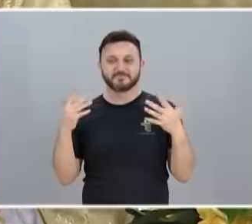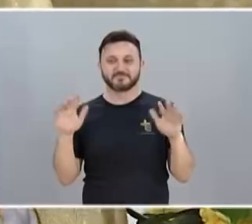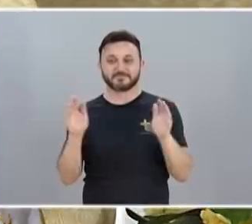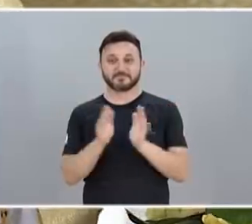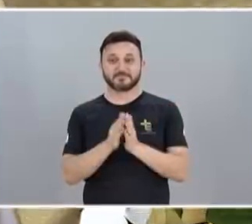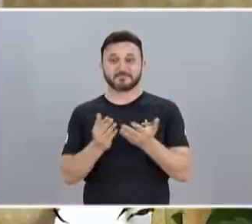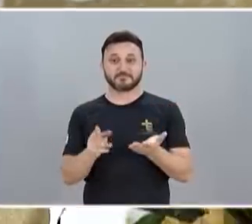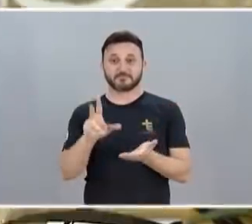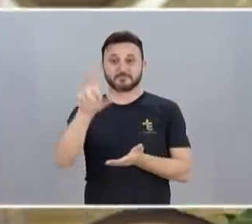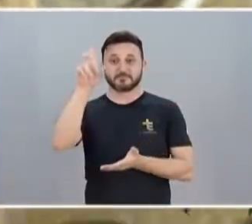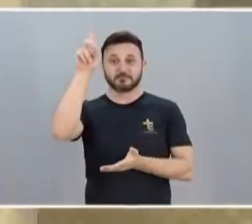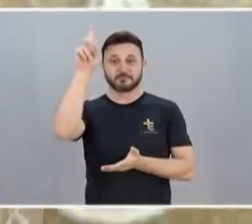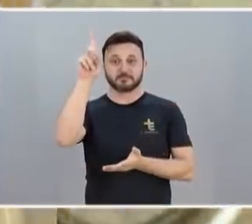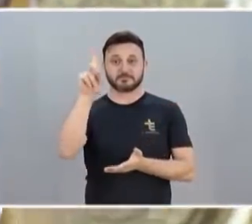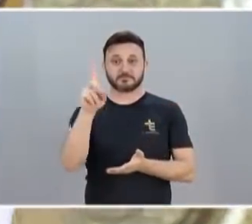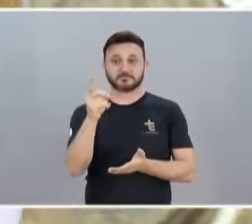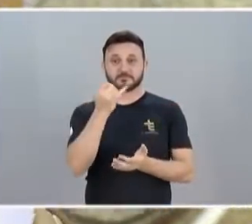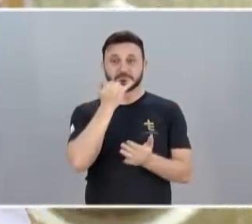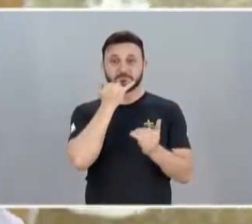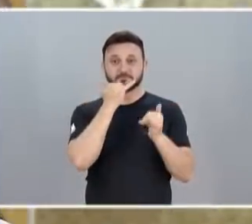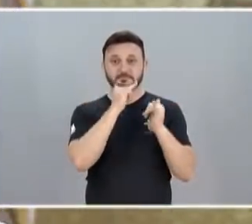Que a palavra de